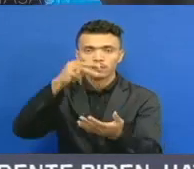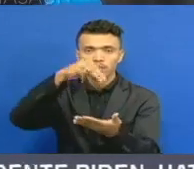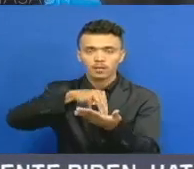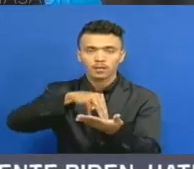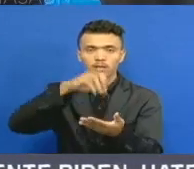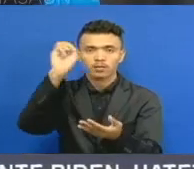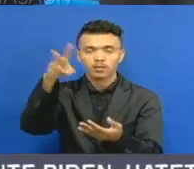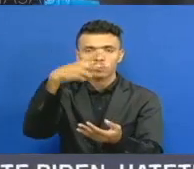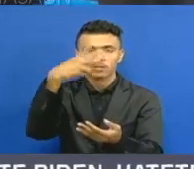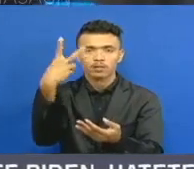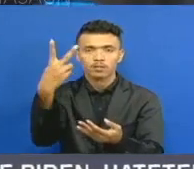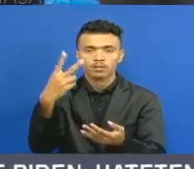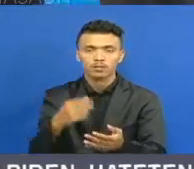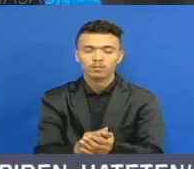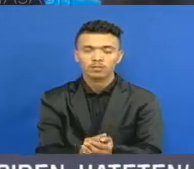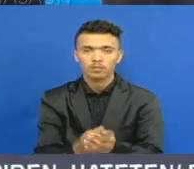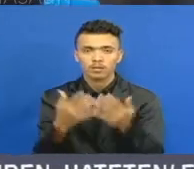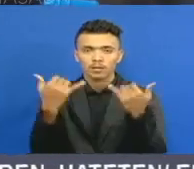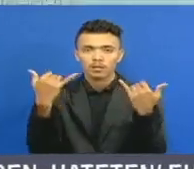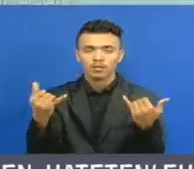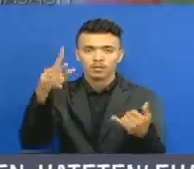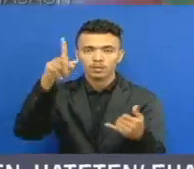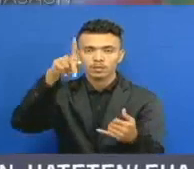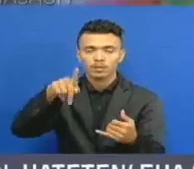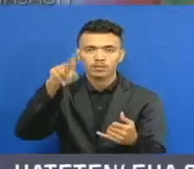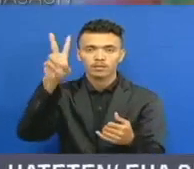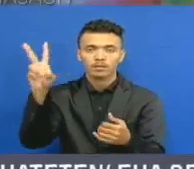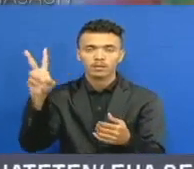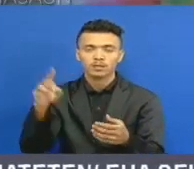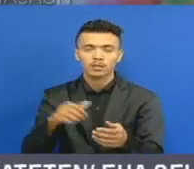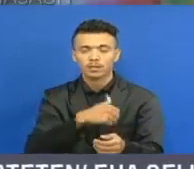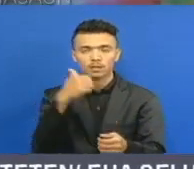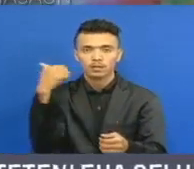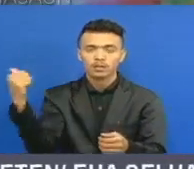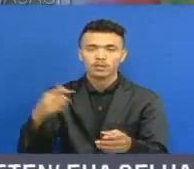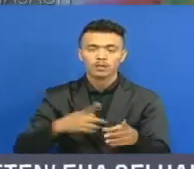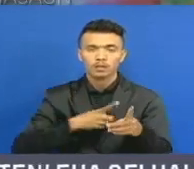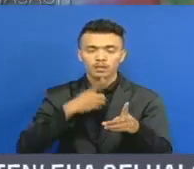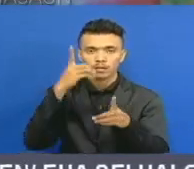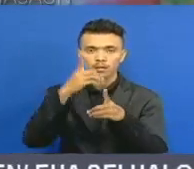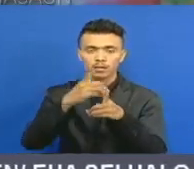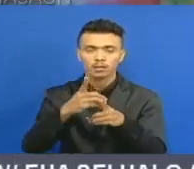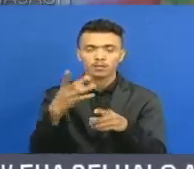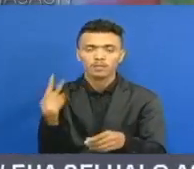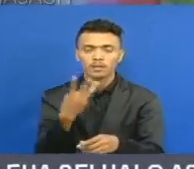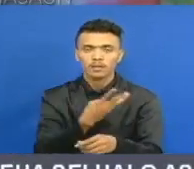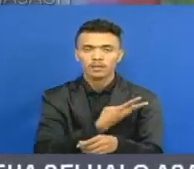sanulores em rua. Agora pensão vitalícia não é, para se lucrar. Nem direita o IBGE, a